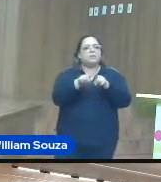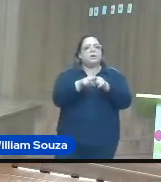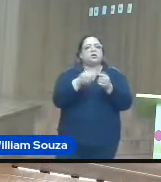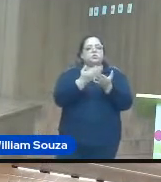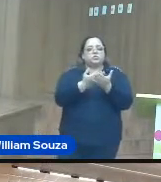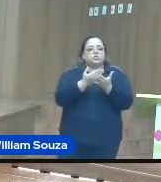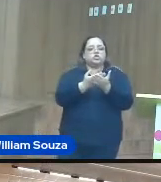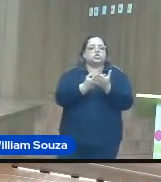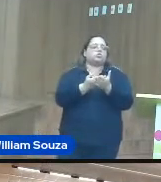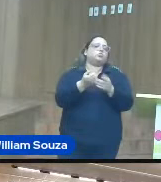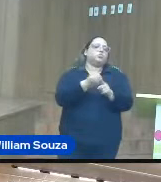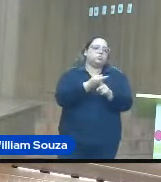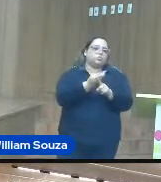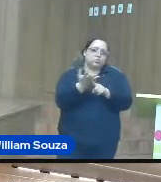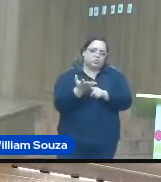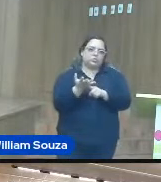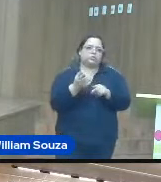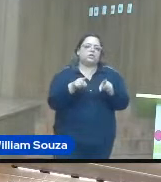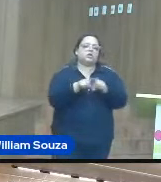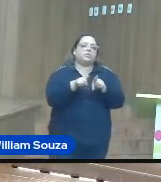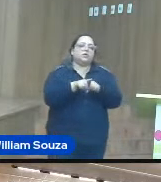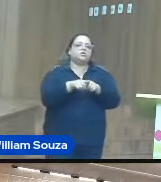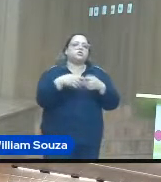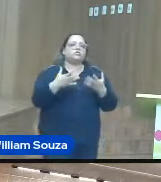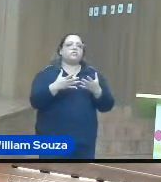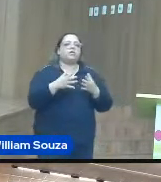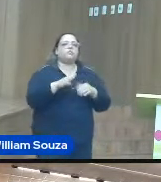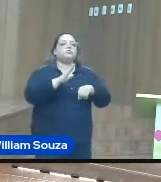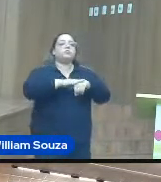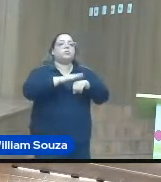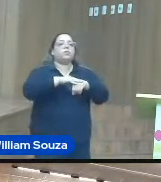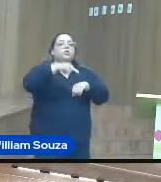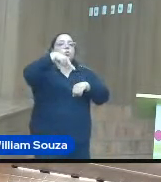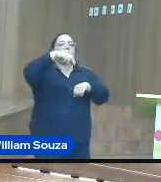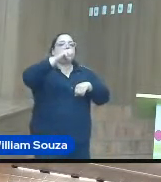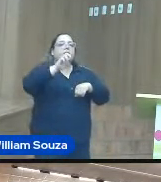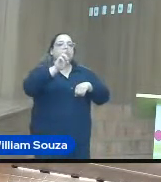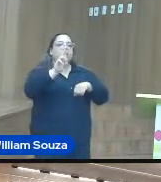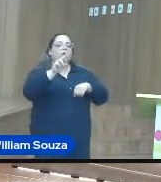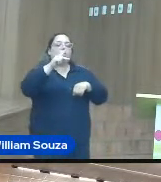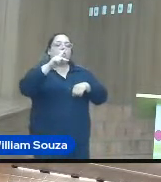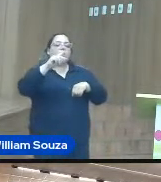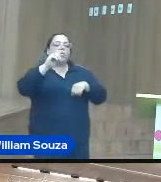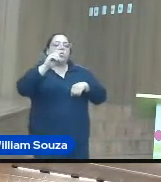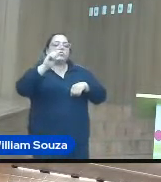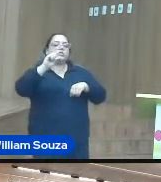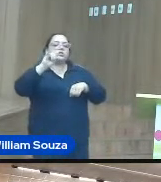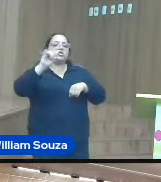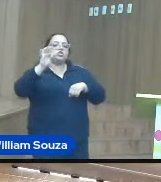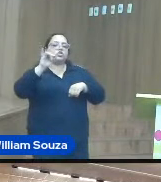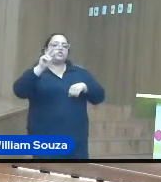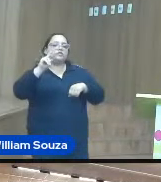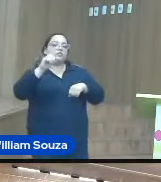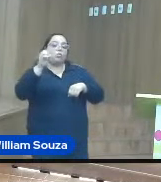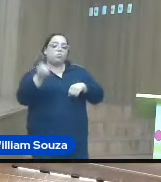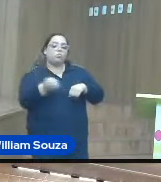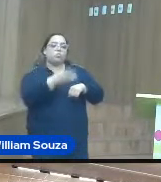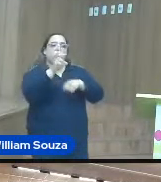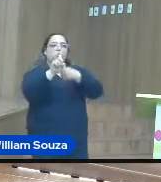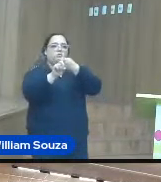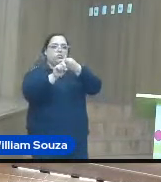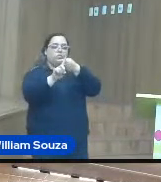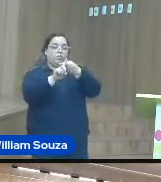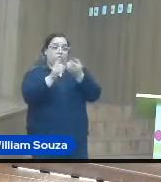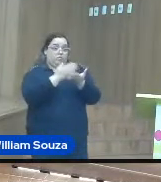gente ainda teve o neopositivismo, que eu falei para vocês, que veio já do início do